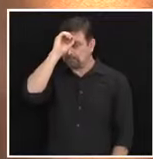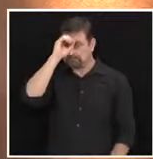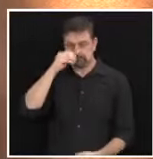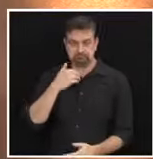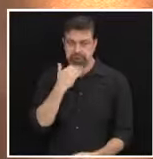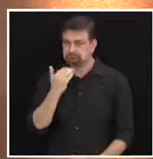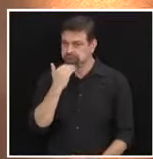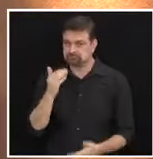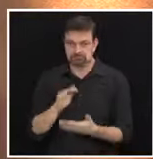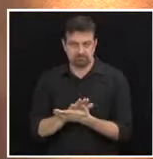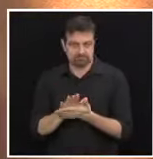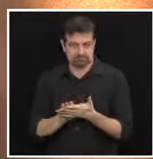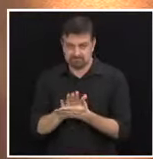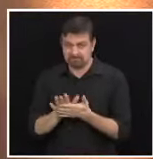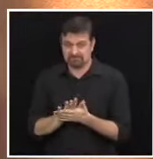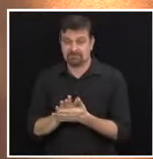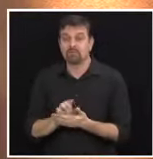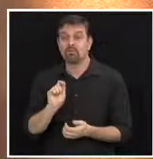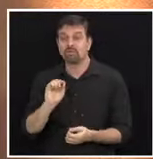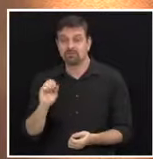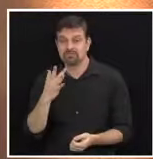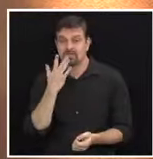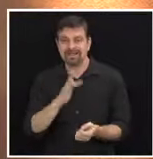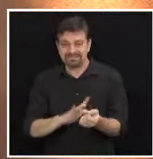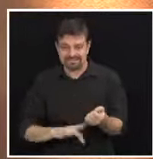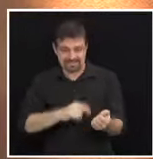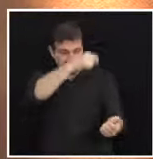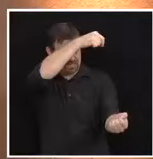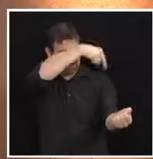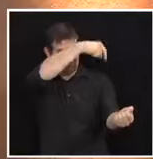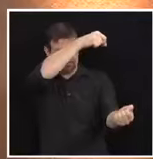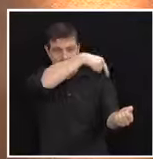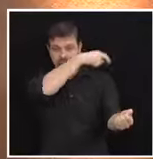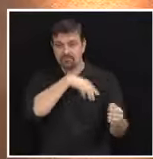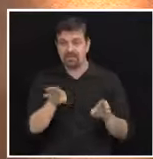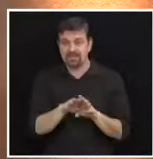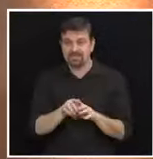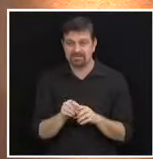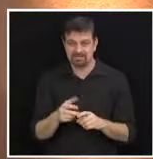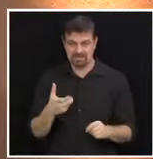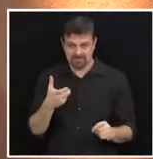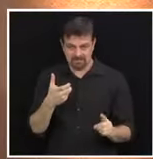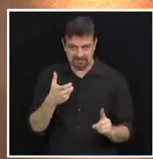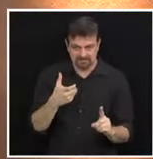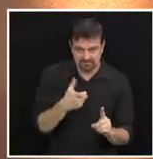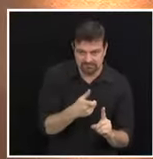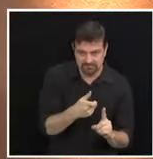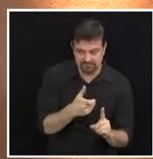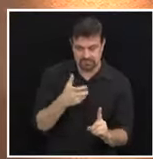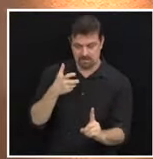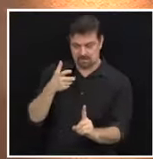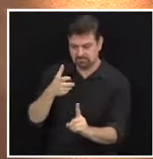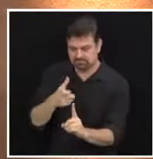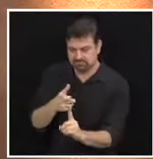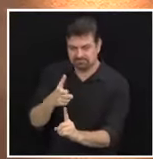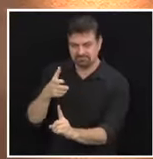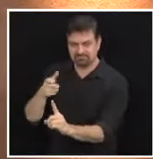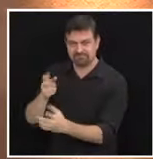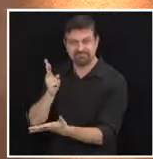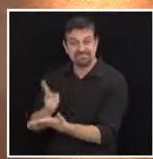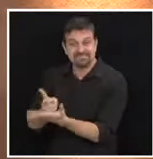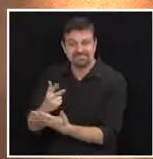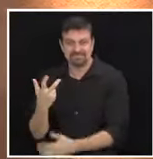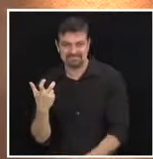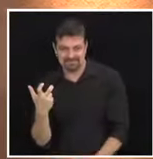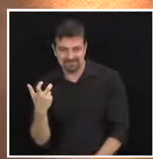nas transfusões, como se usavam agulhas e seringas não descartáveis,